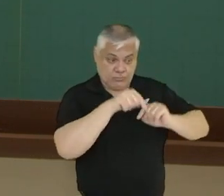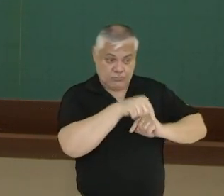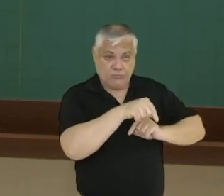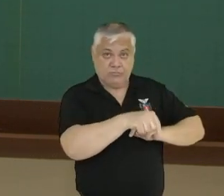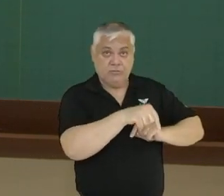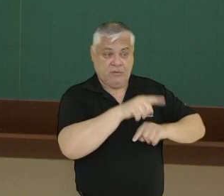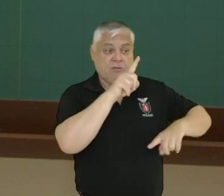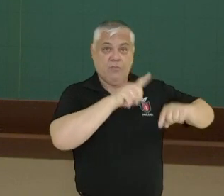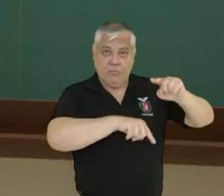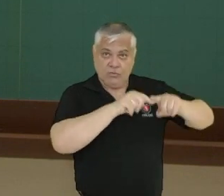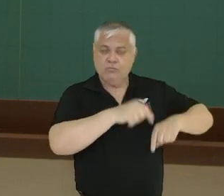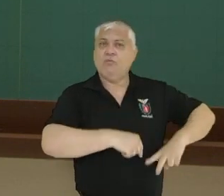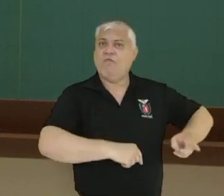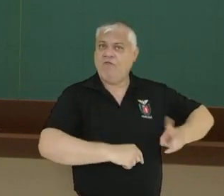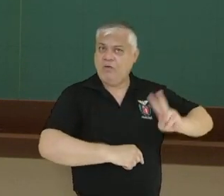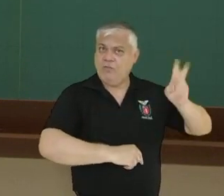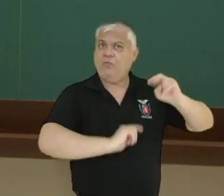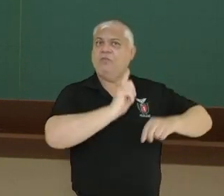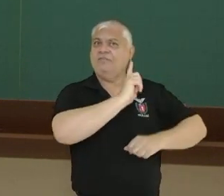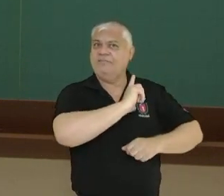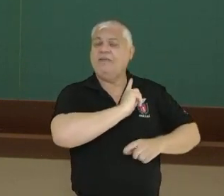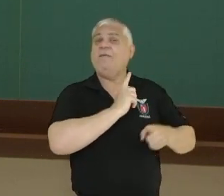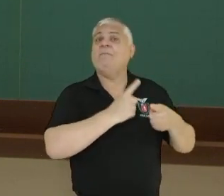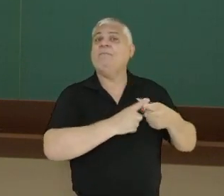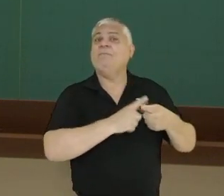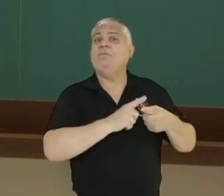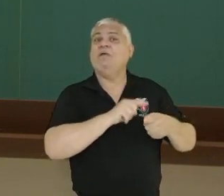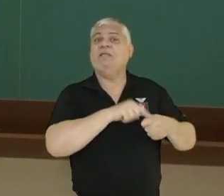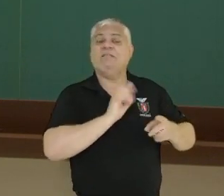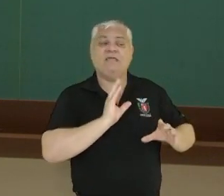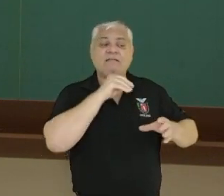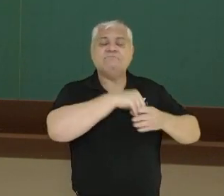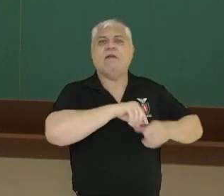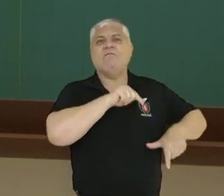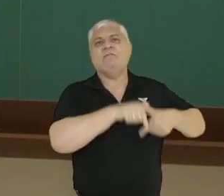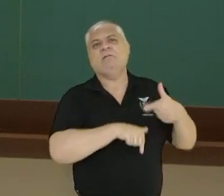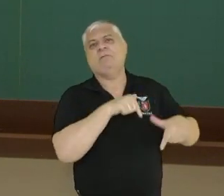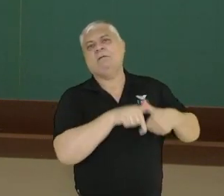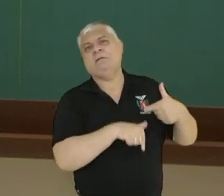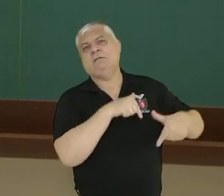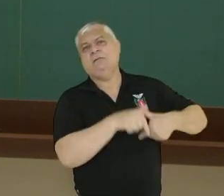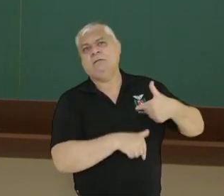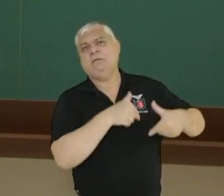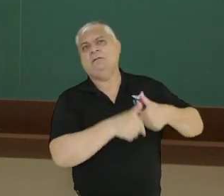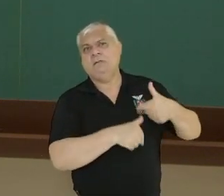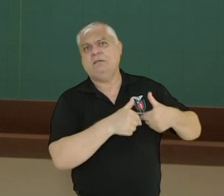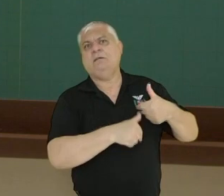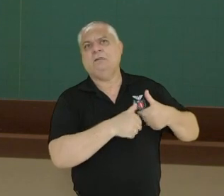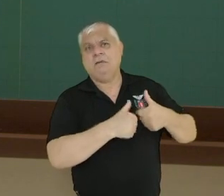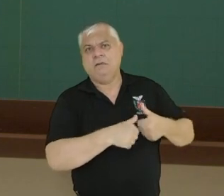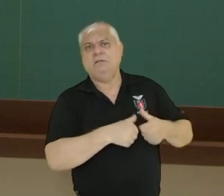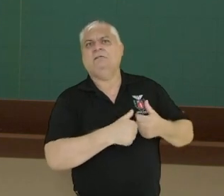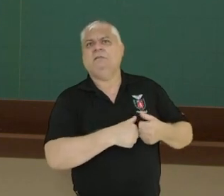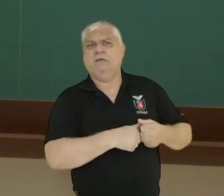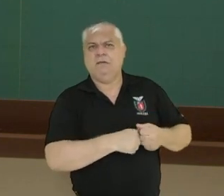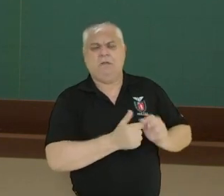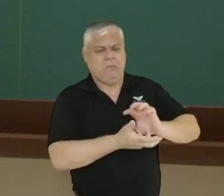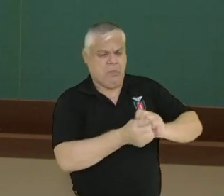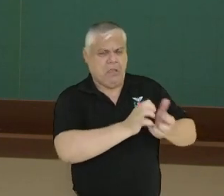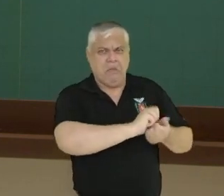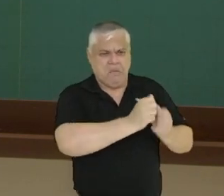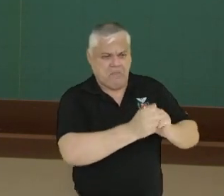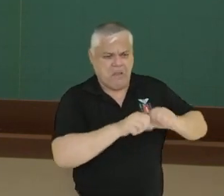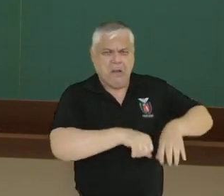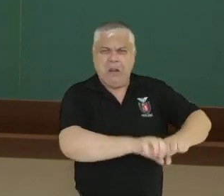aquele produto tem valor porque tem muito trabalho agregado ao longo do processo de produção para que ele chegue